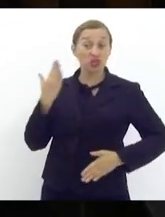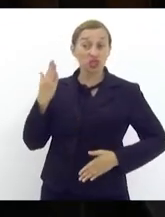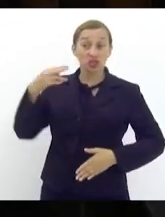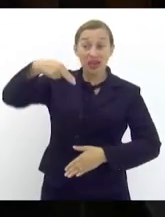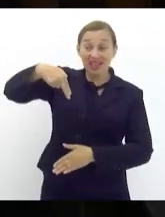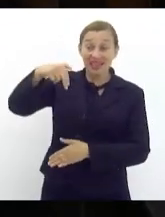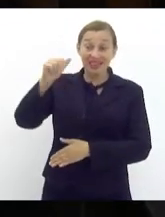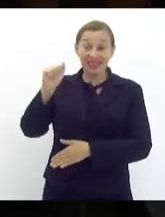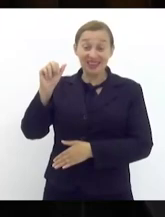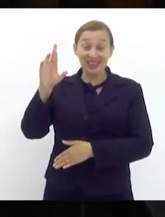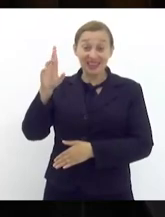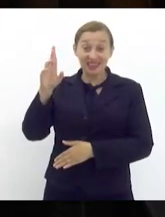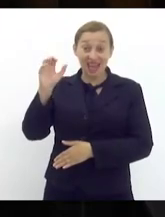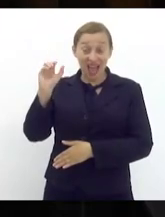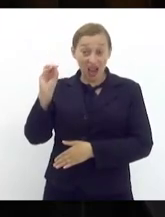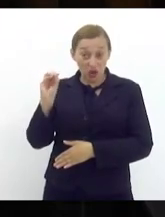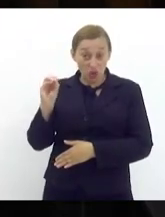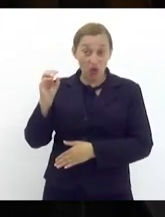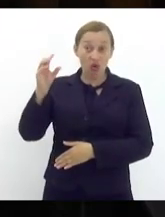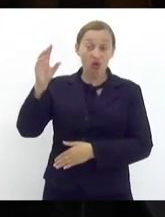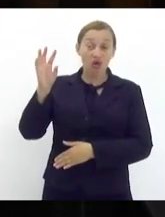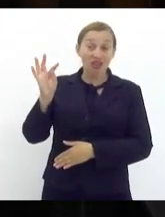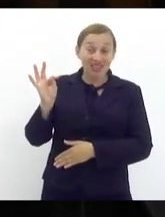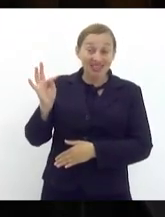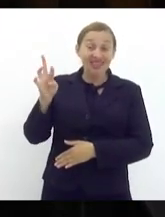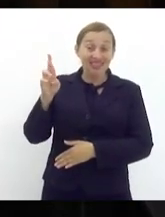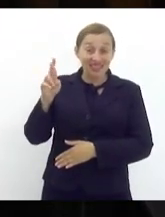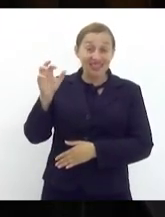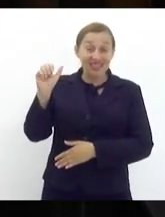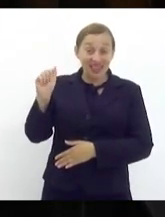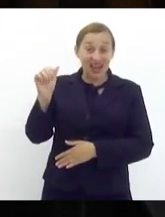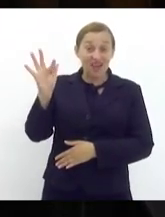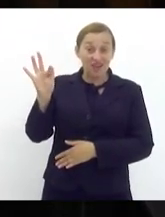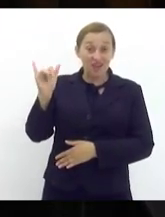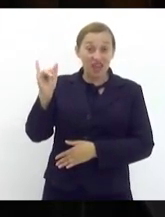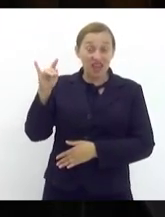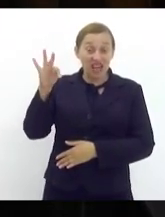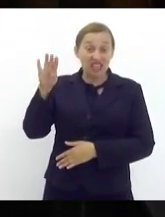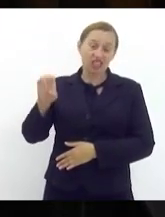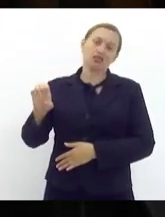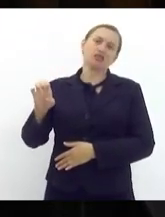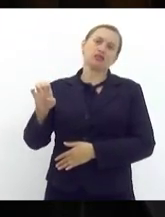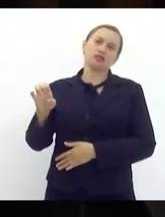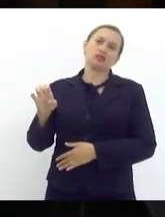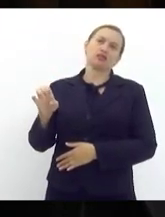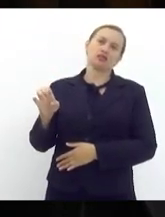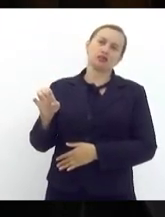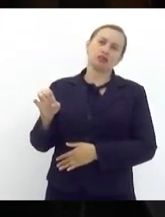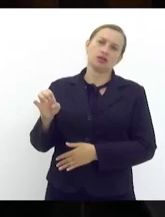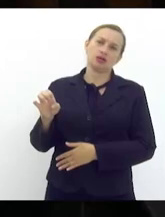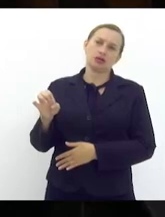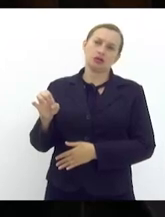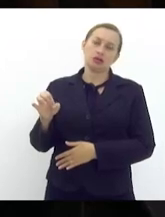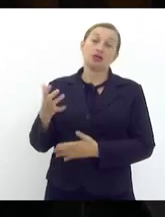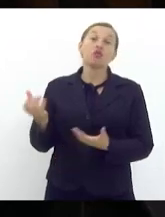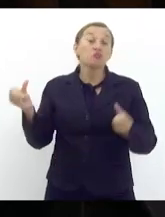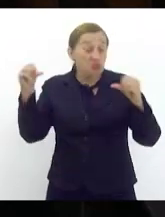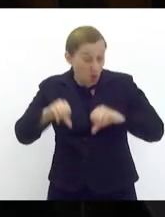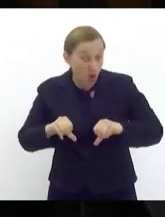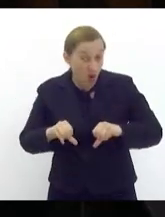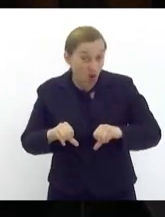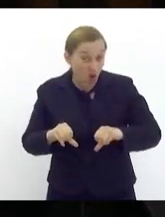narcotraficantes, narcoterroristas, aterrorizando a população fluminense. E o pior que